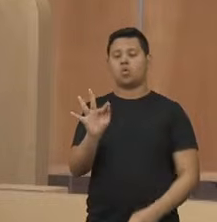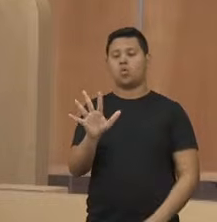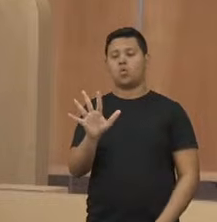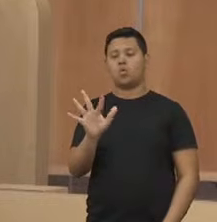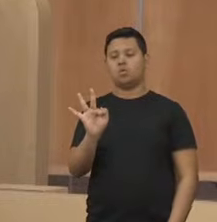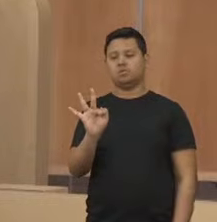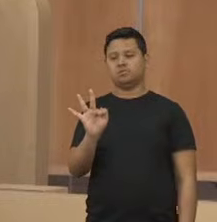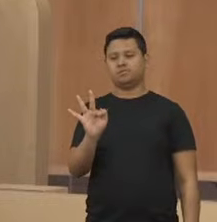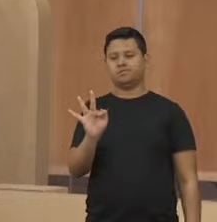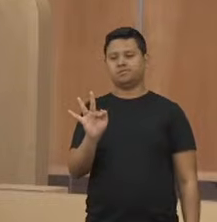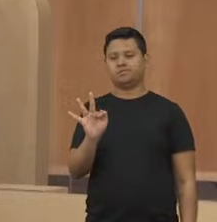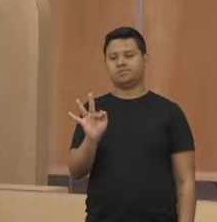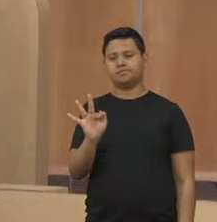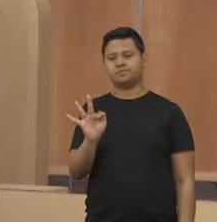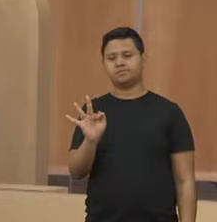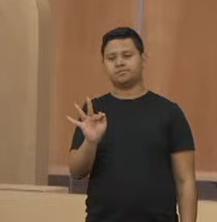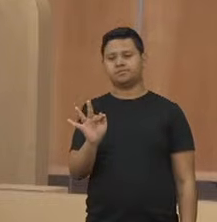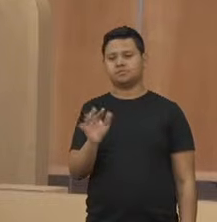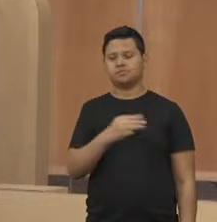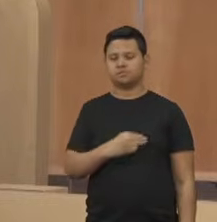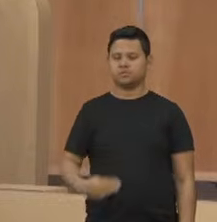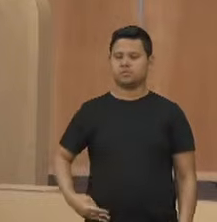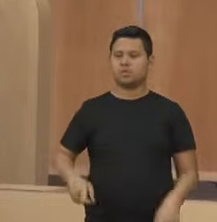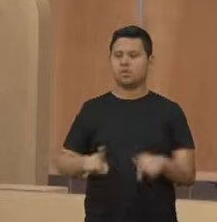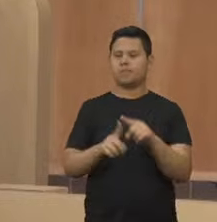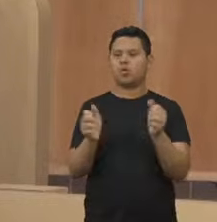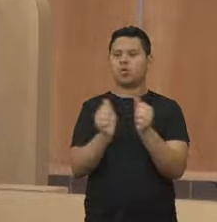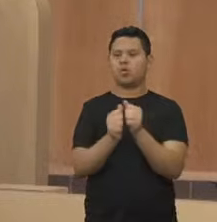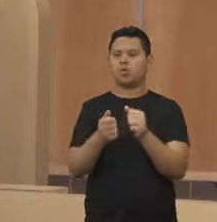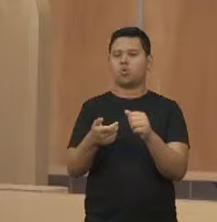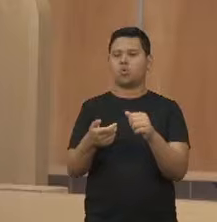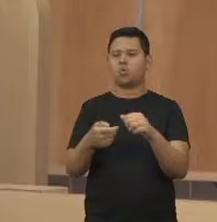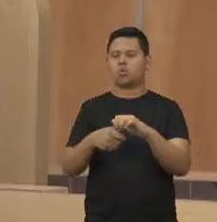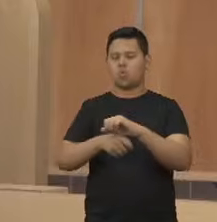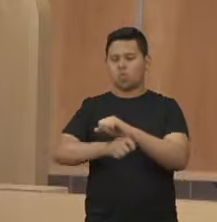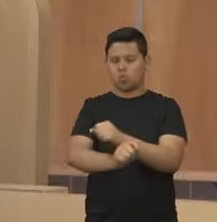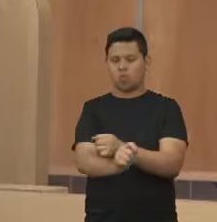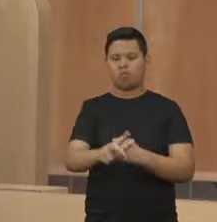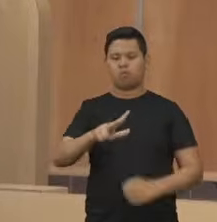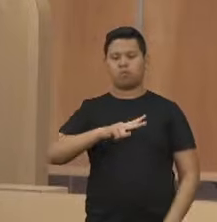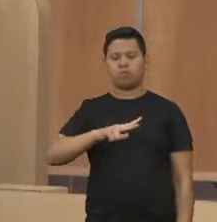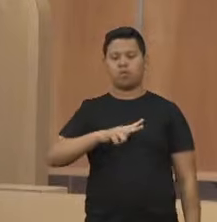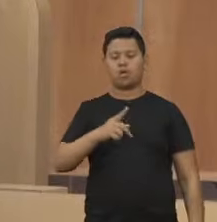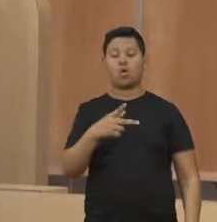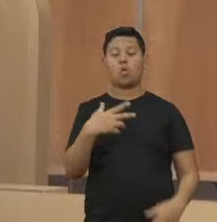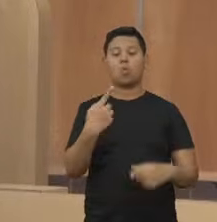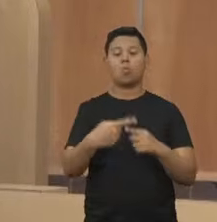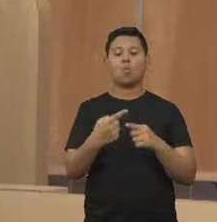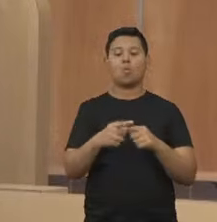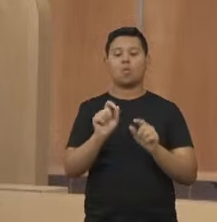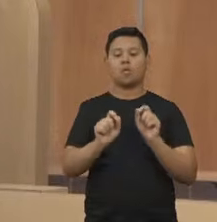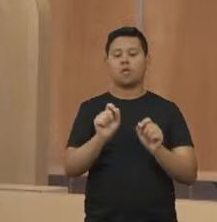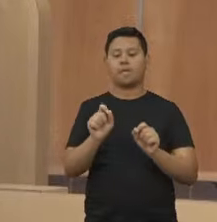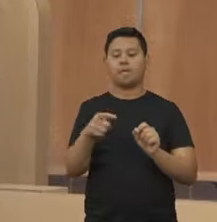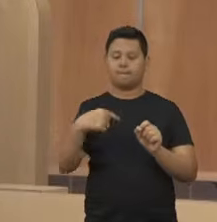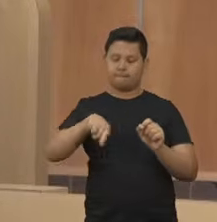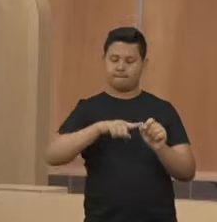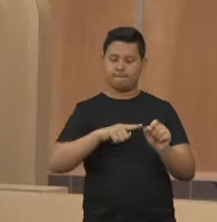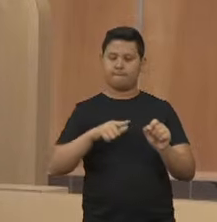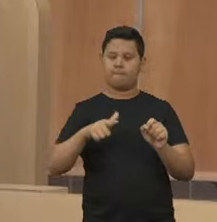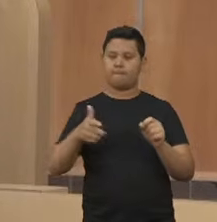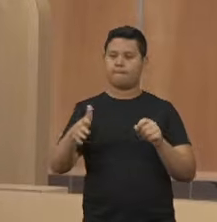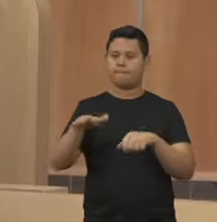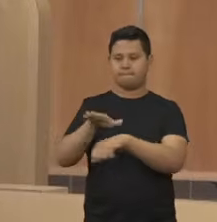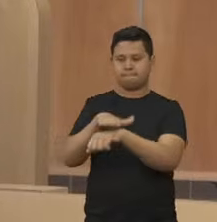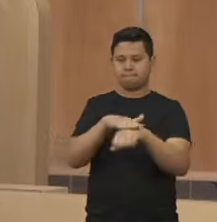privada. E é exatamente no ponto que interfere diretamente na iniciativa privada e que nós estamos